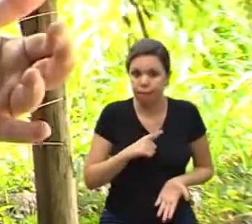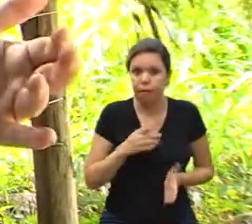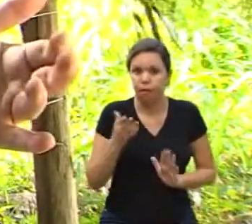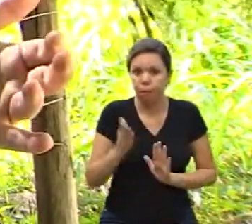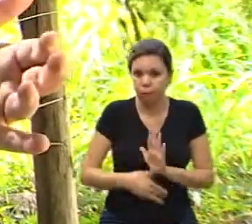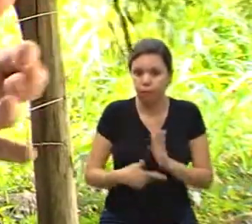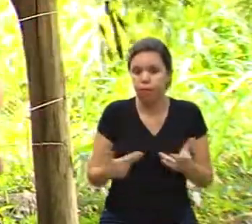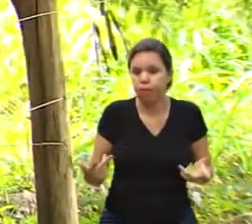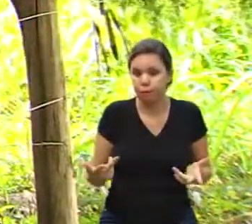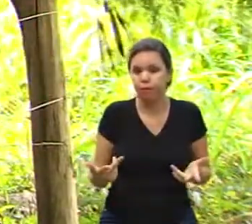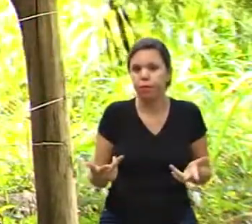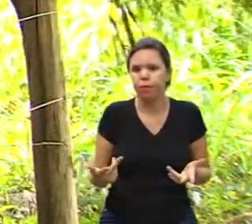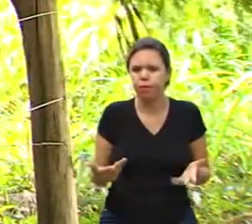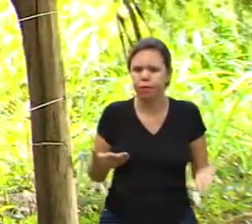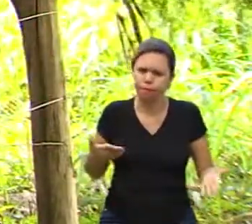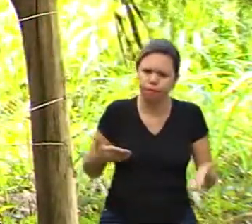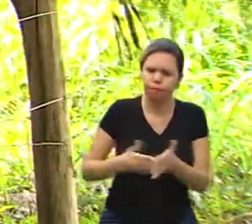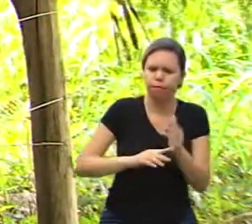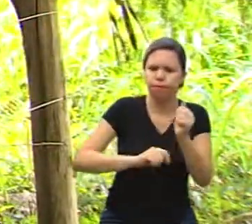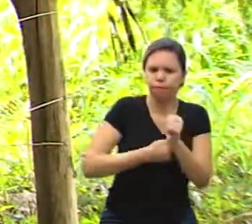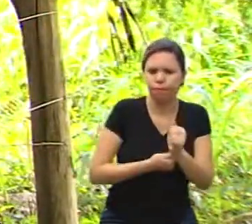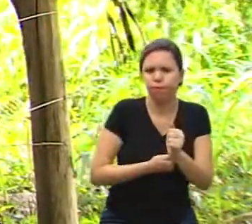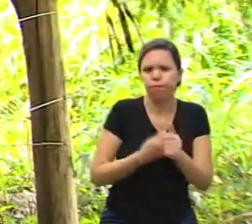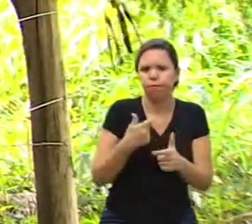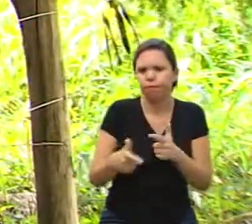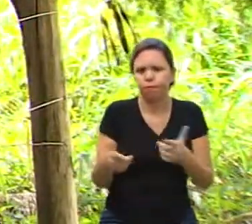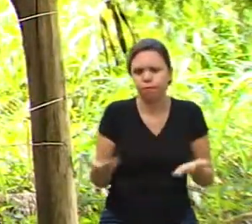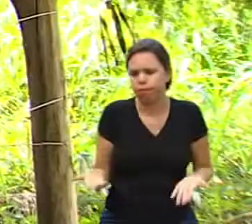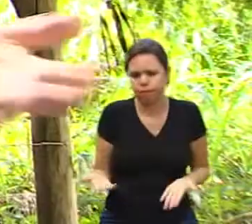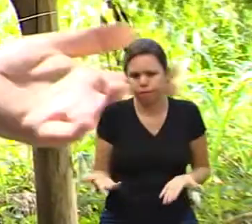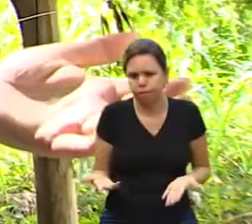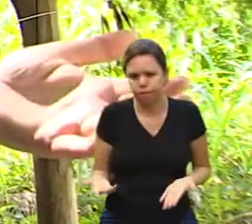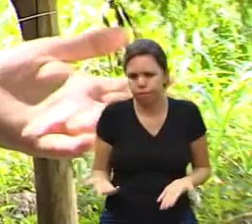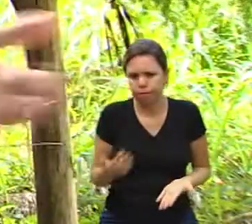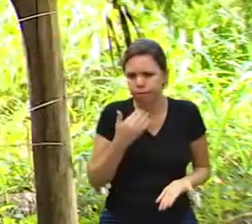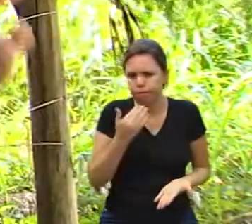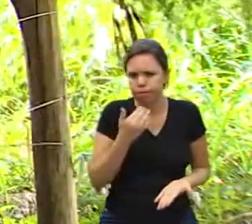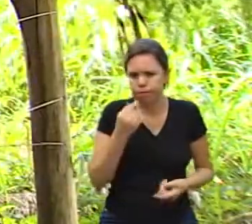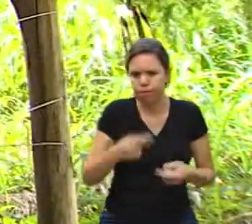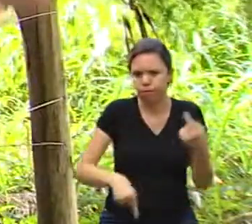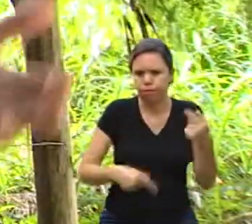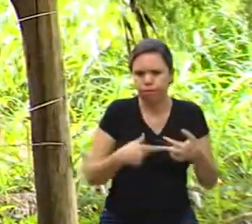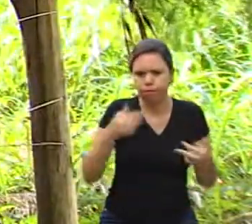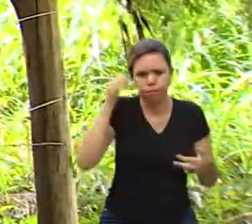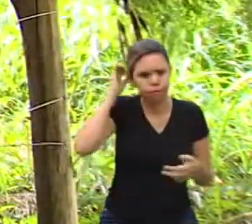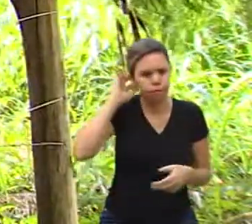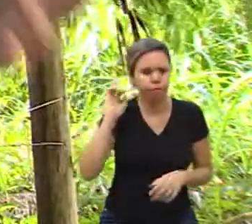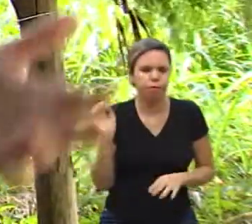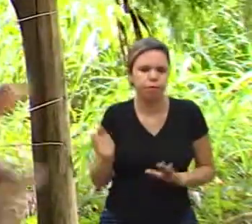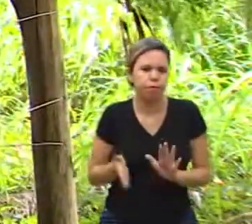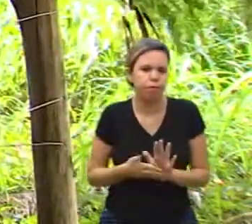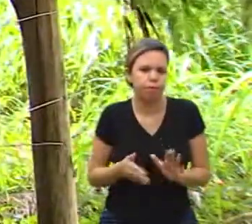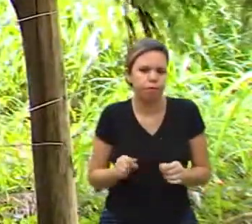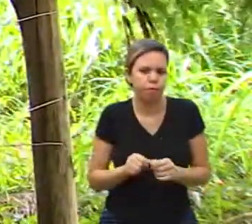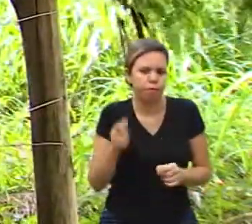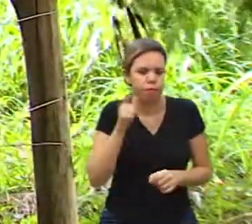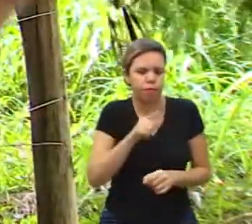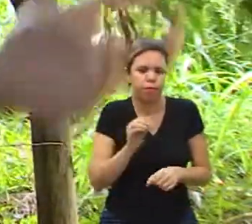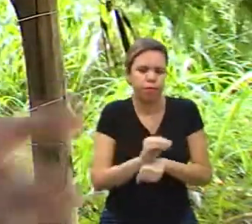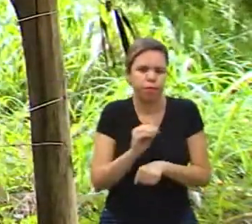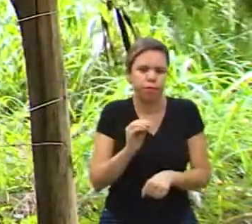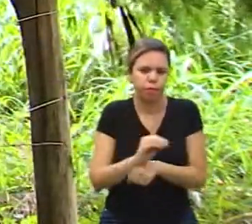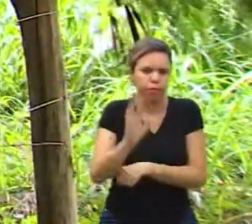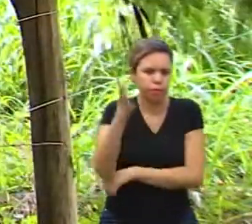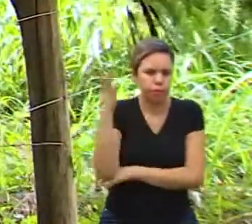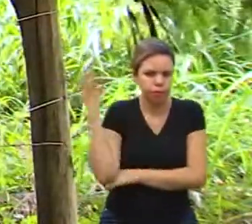ter um dispositivo que vede essa possibilidade, porque senão não tem sentido as contrapartidas,